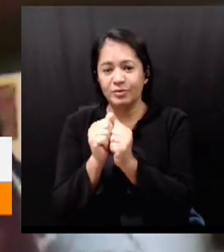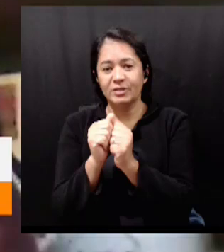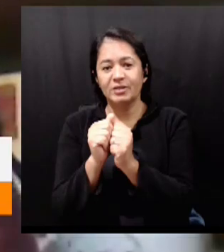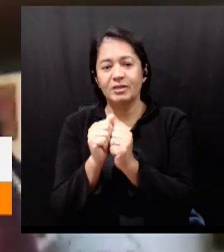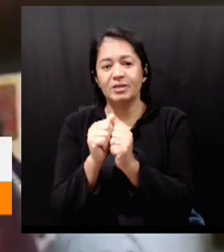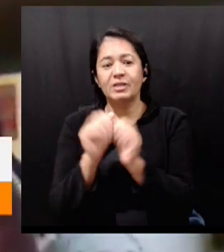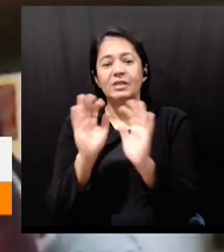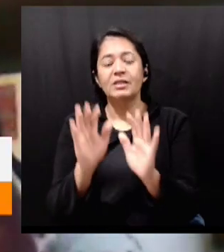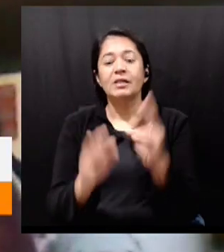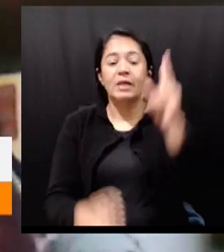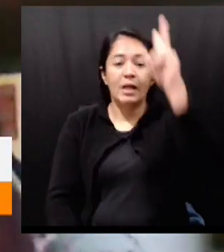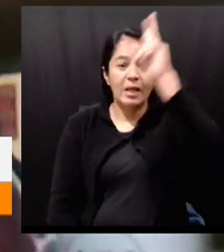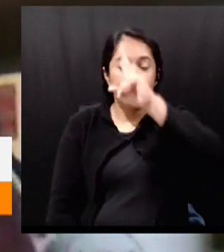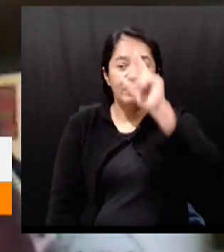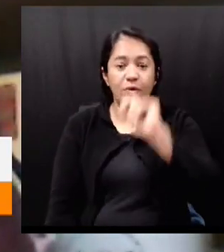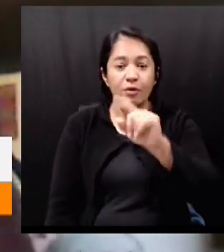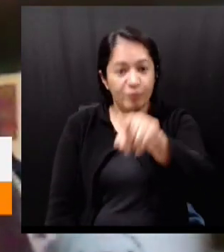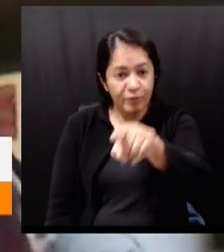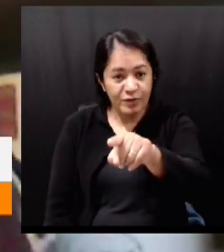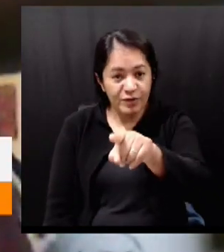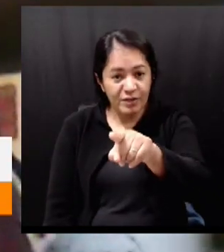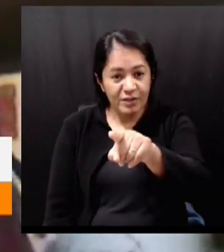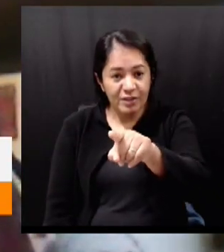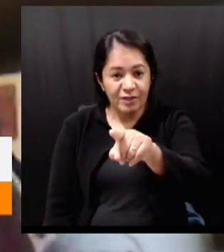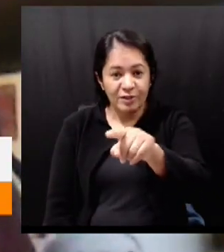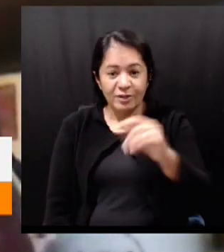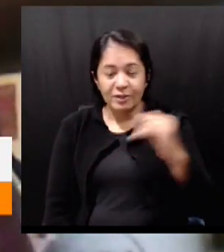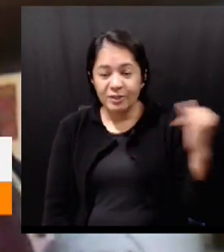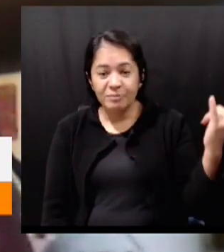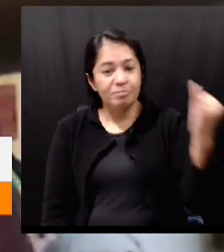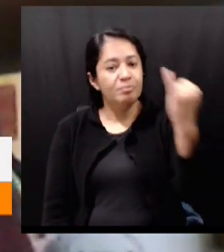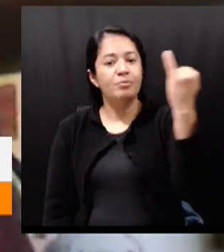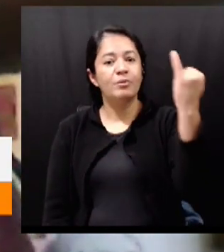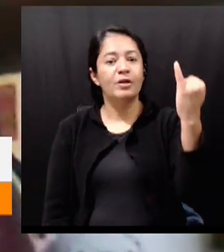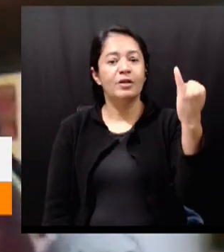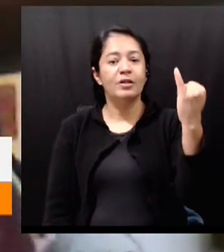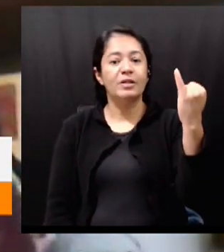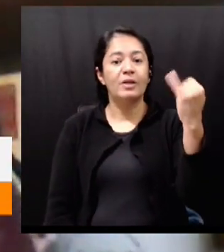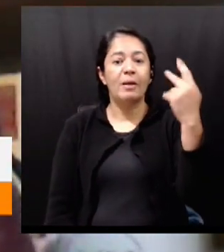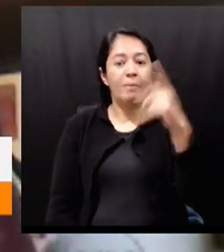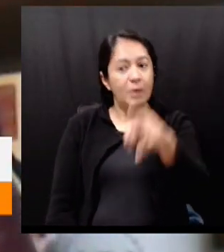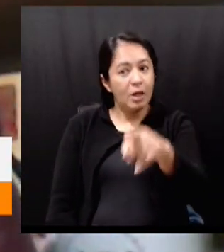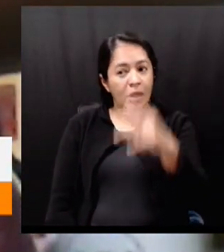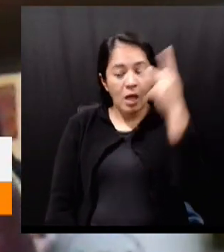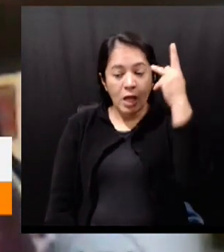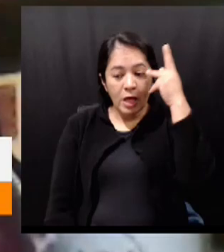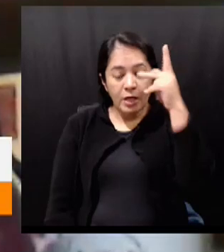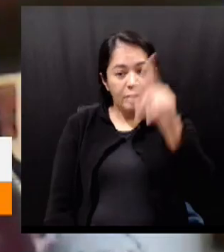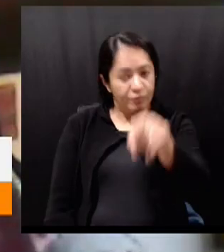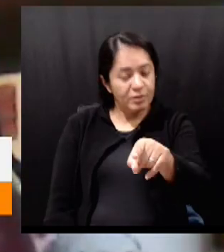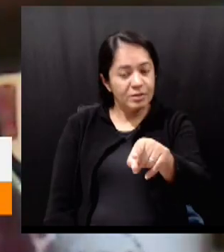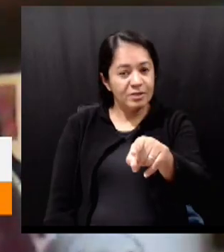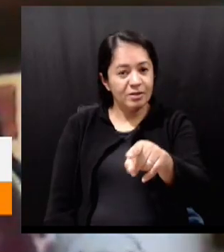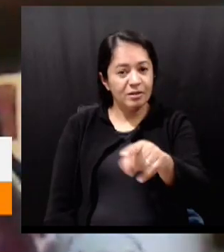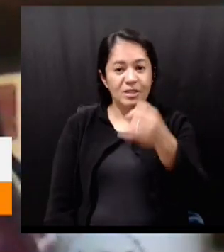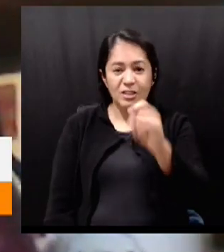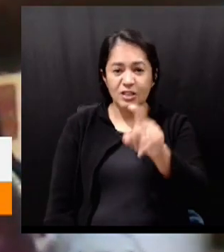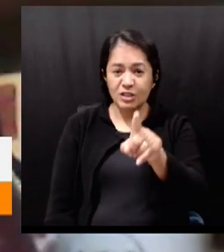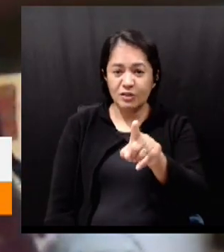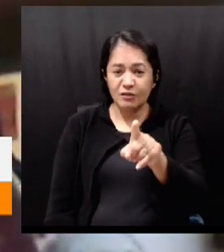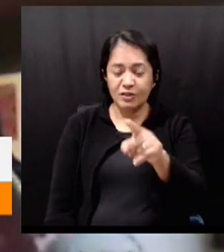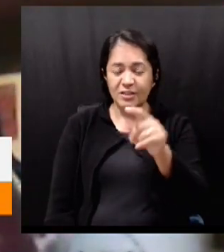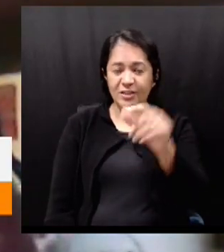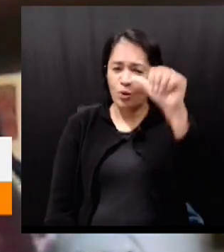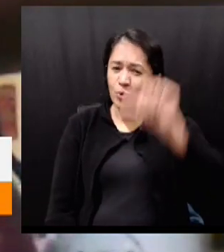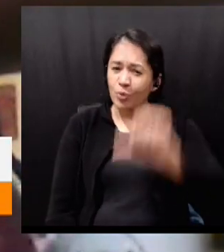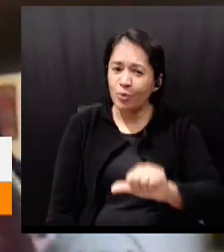lembrando, você é extremamente importante para você. Se você não estiver bem, você